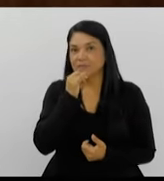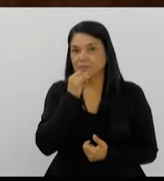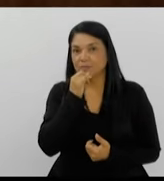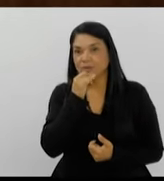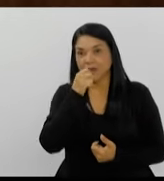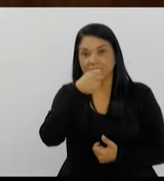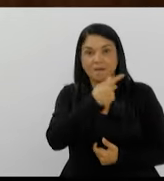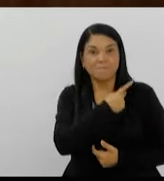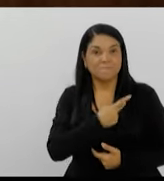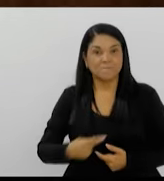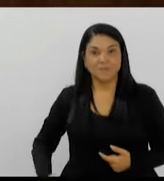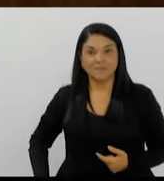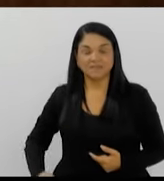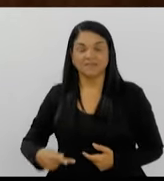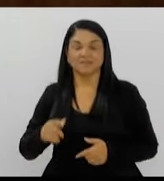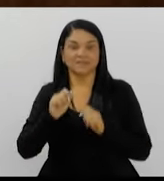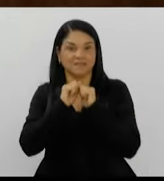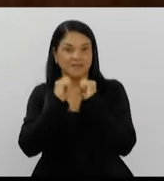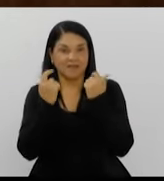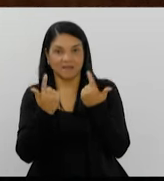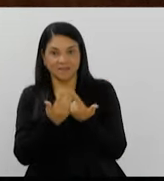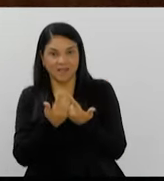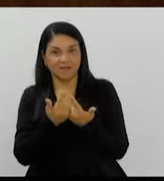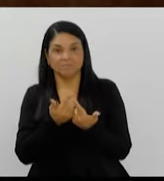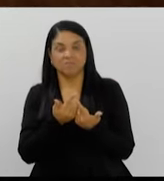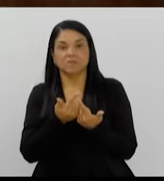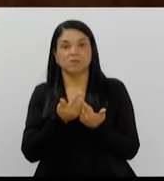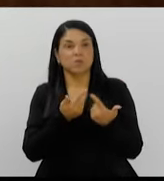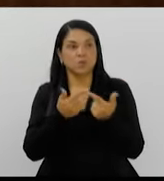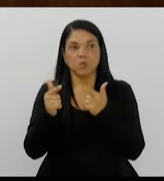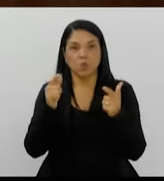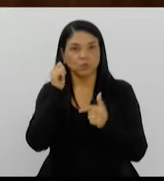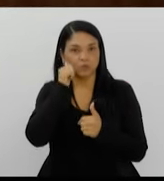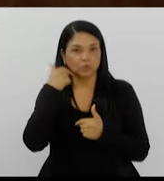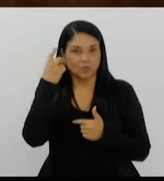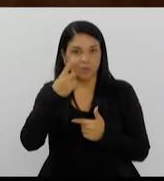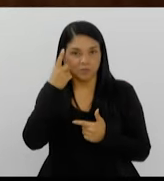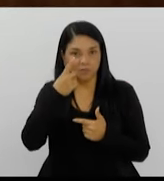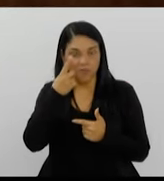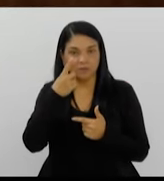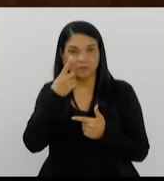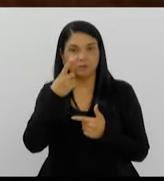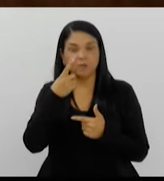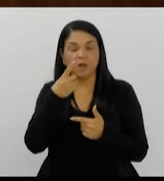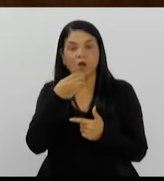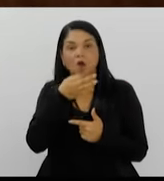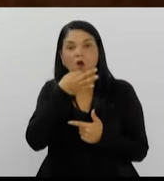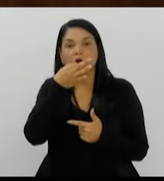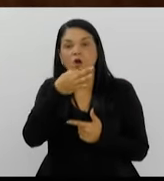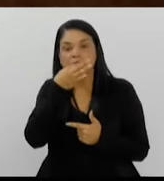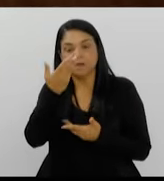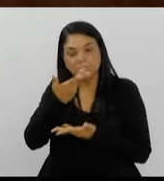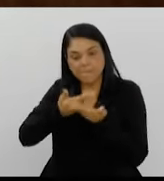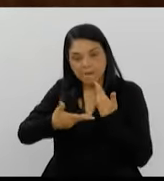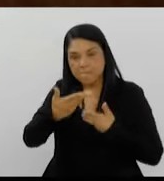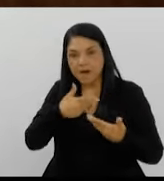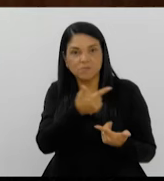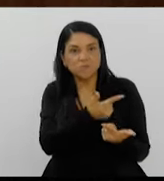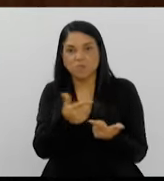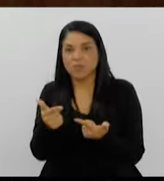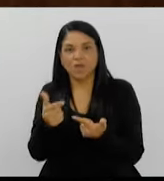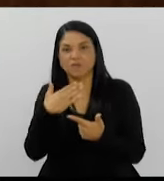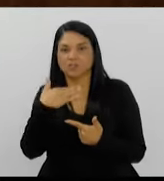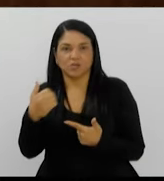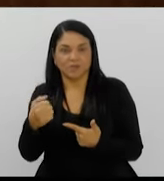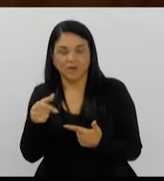presidência da e muitos deputados para poder opinarem sobre pautas que são